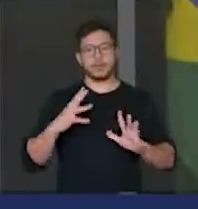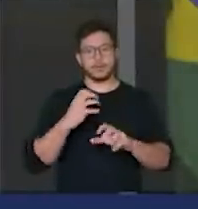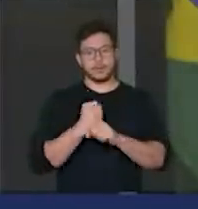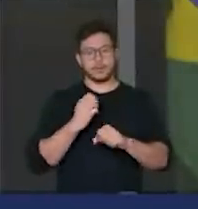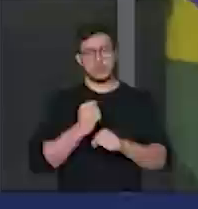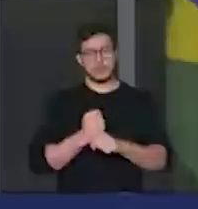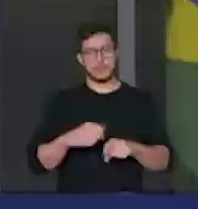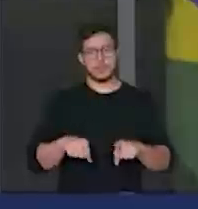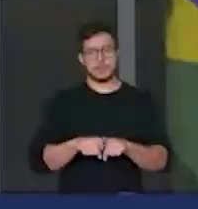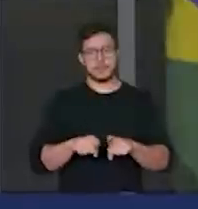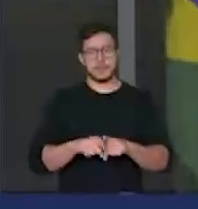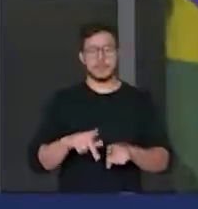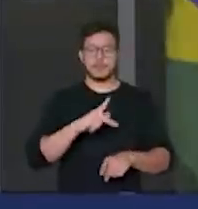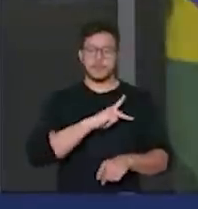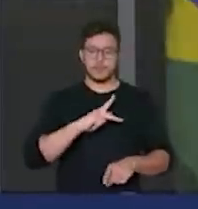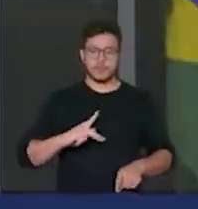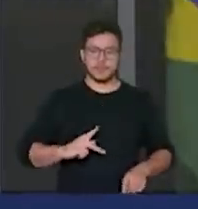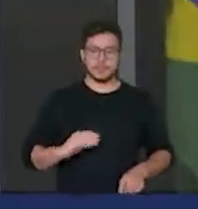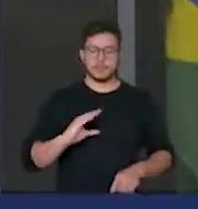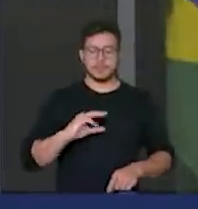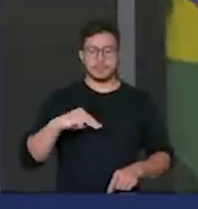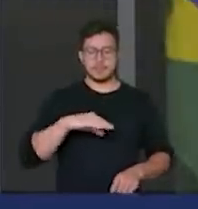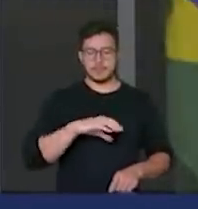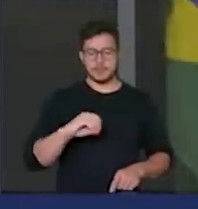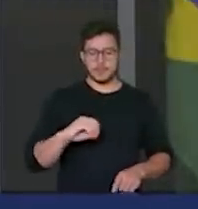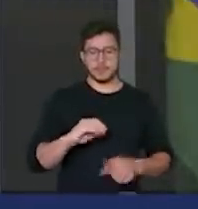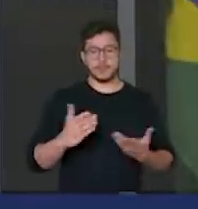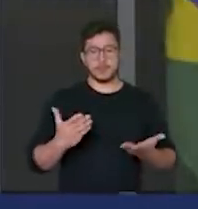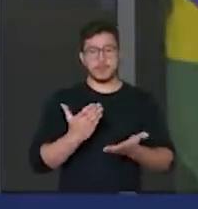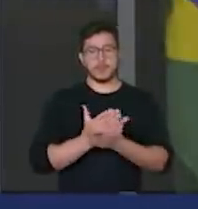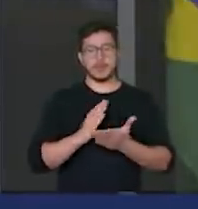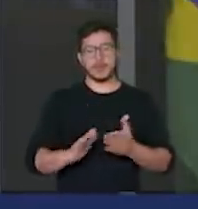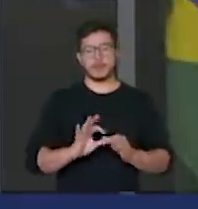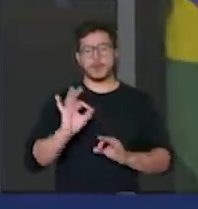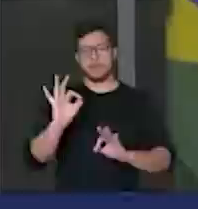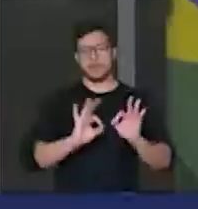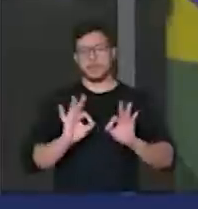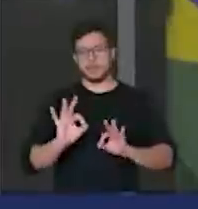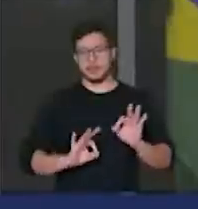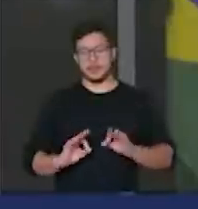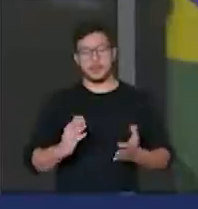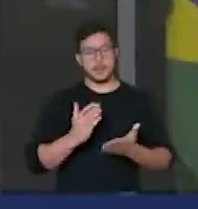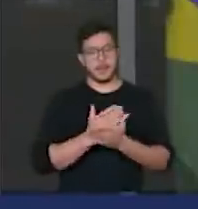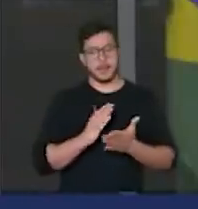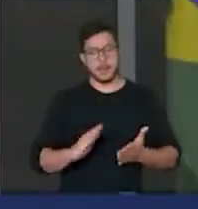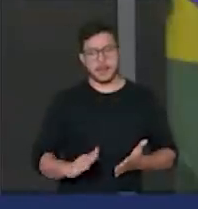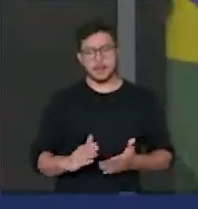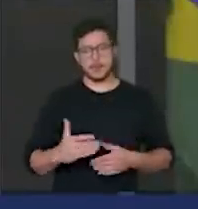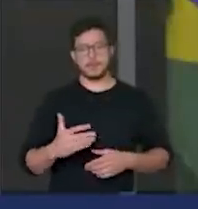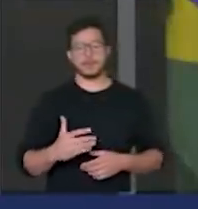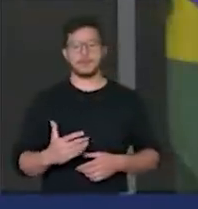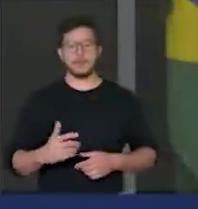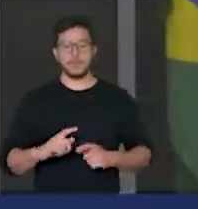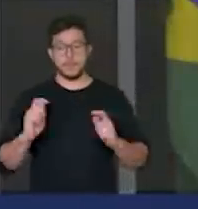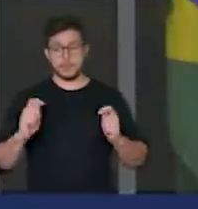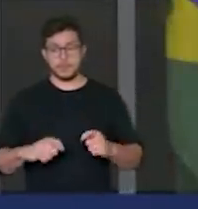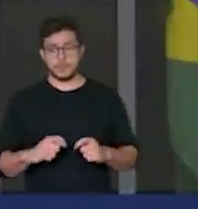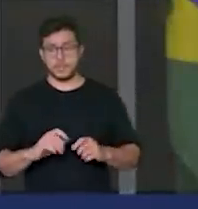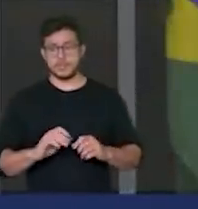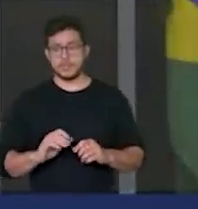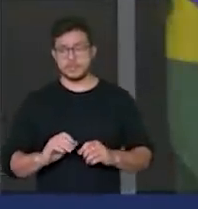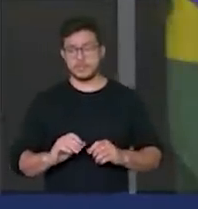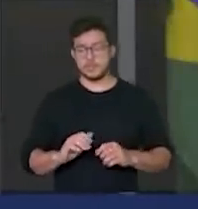e para o presidente da comissão mista de orçamento. Isso acaba com o planejamento de políticas públicas, isso acaba com a governabilidade do